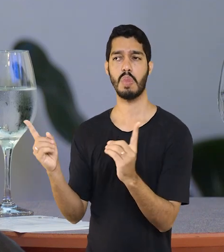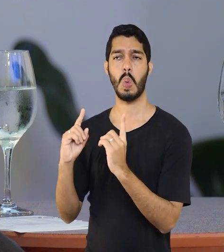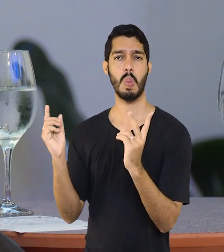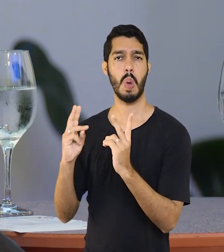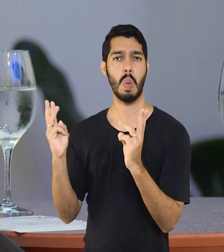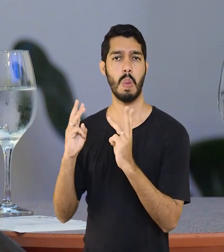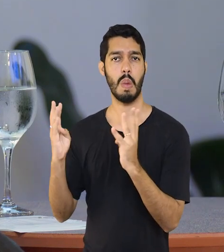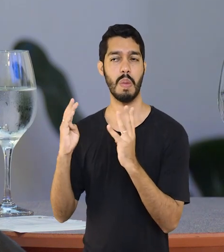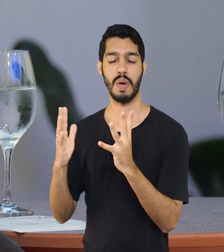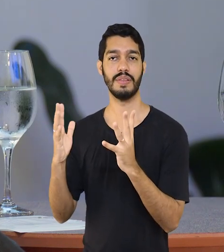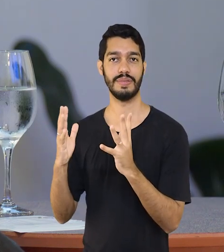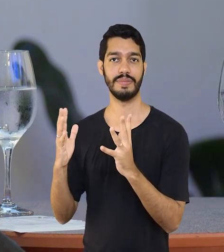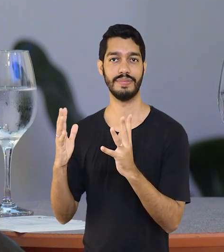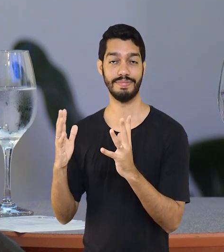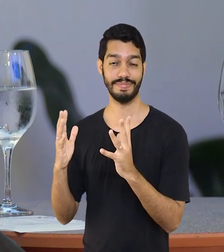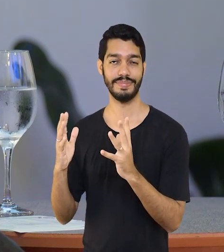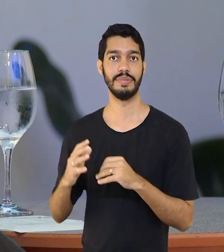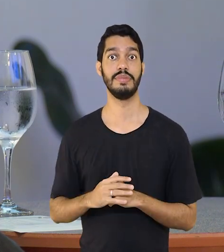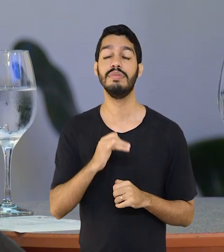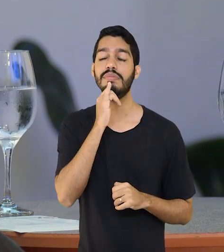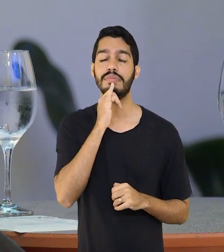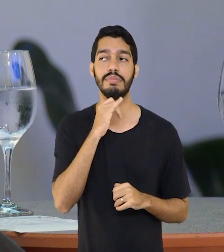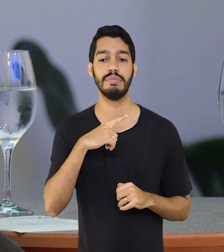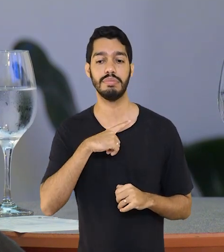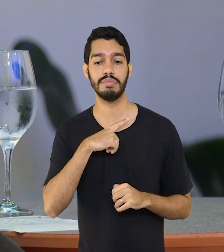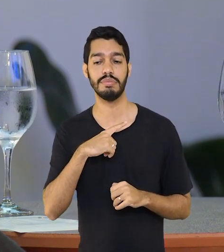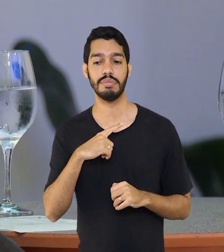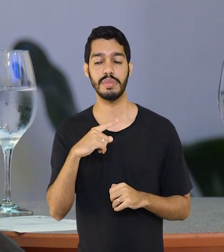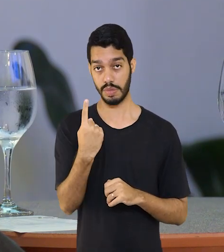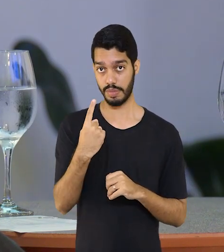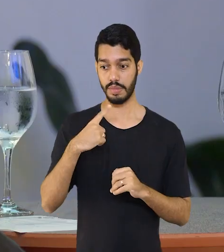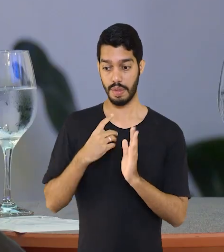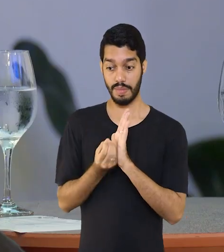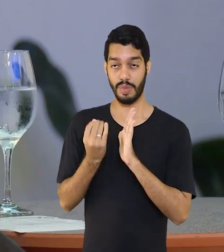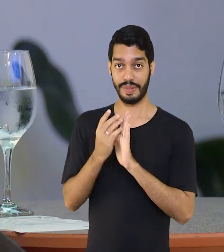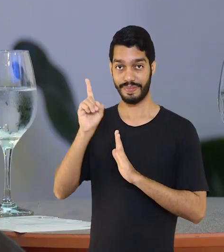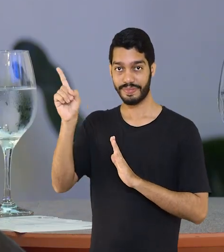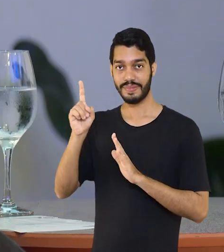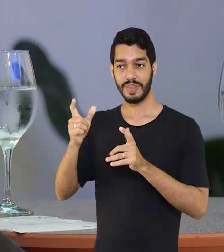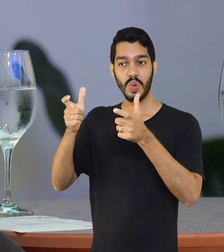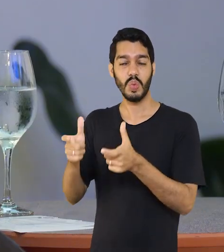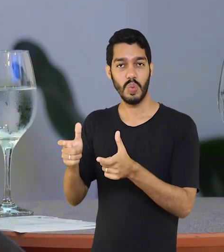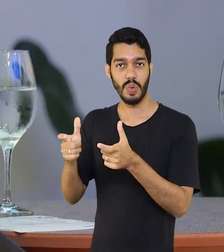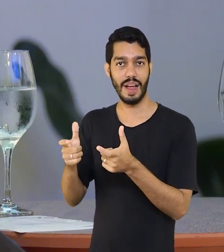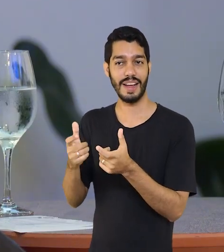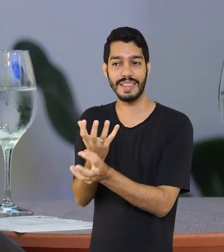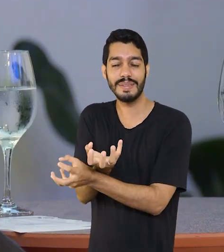no sertão, de vinho, que é interessantíssimo, a produtividade alta,